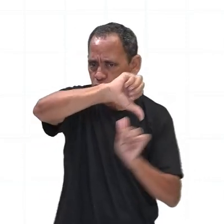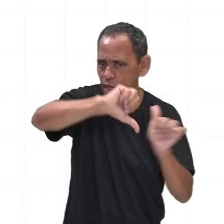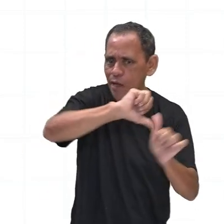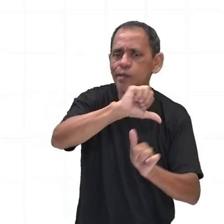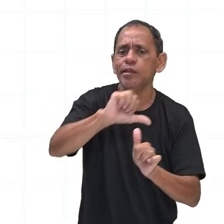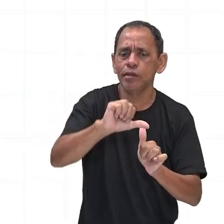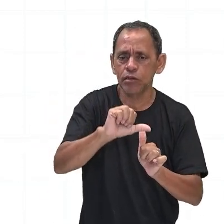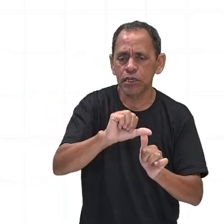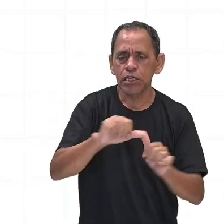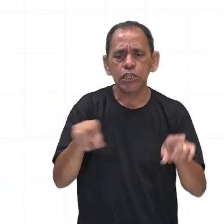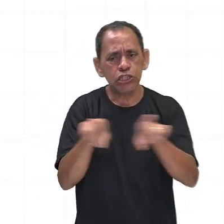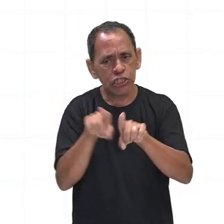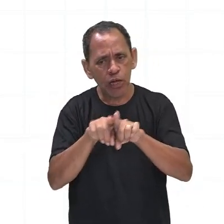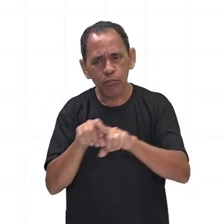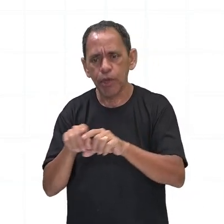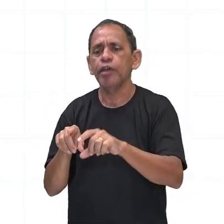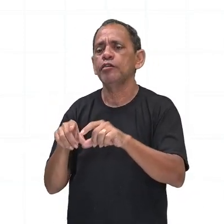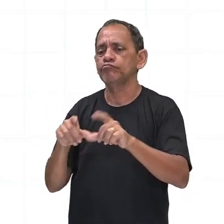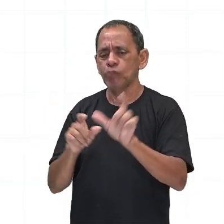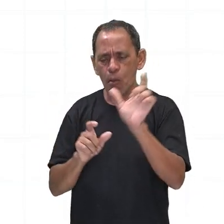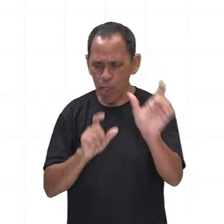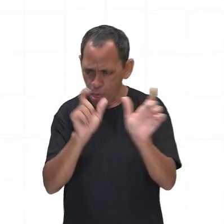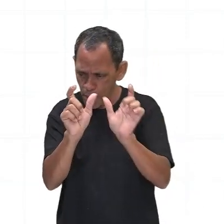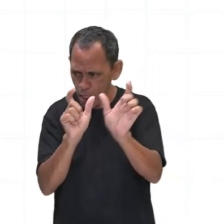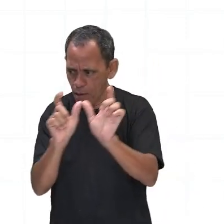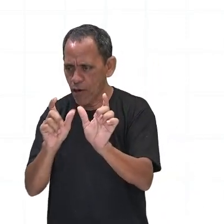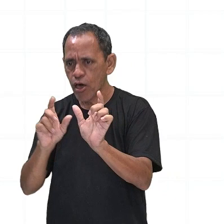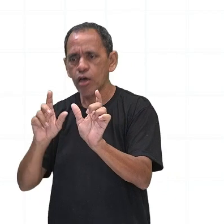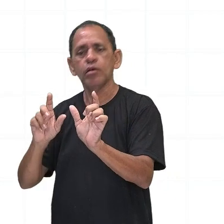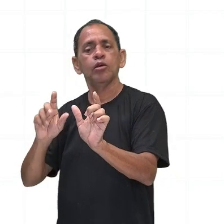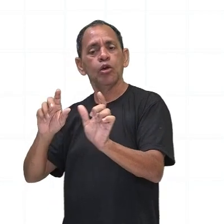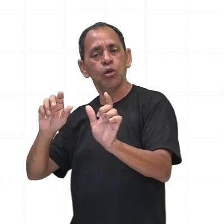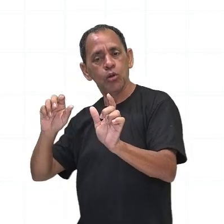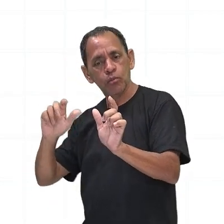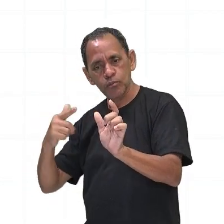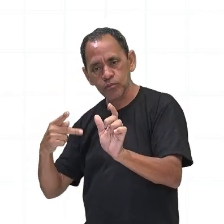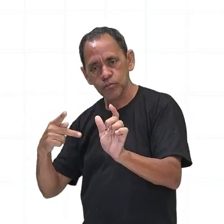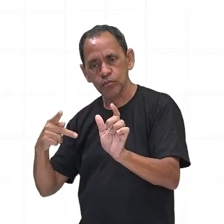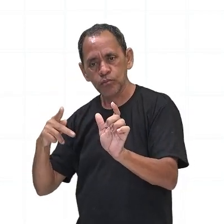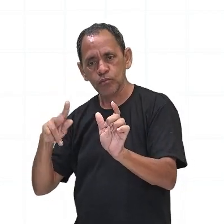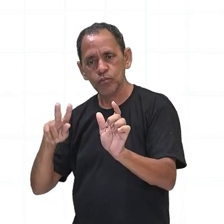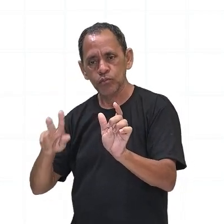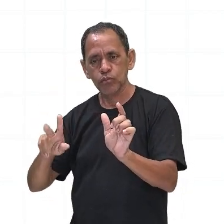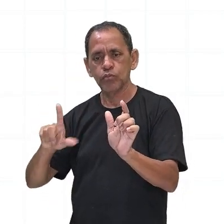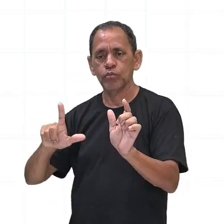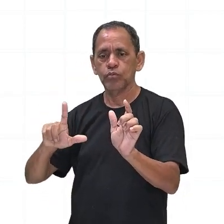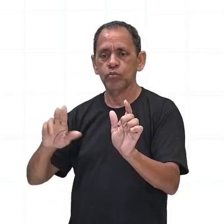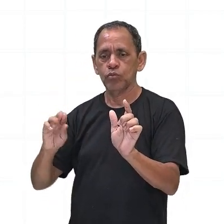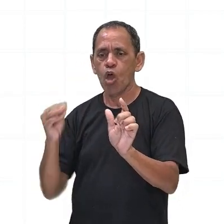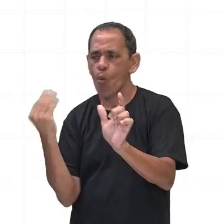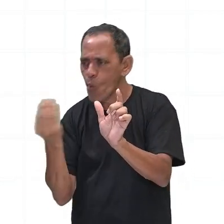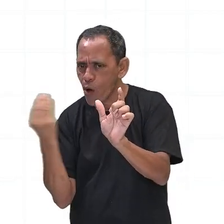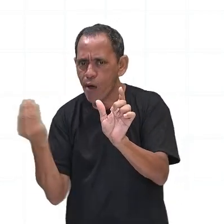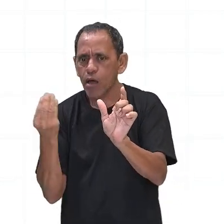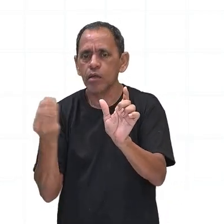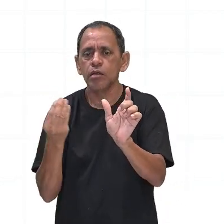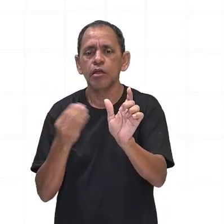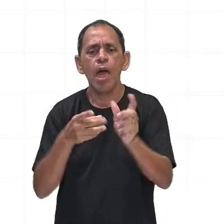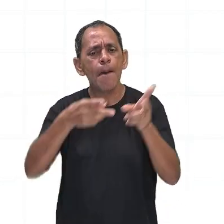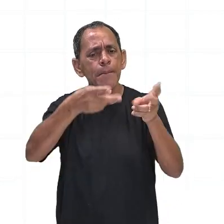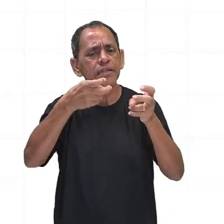iriam para a forma de plural. Então, ficaria as minhas crianças felizes, certo? Então, percebo que